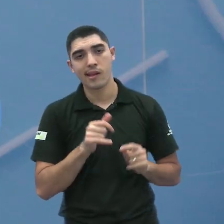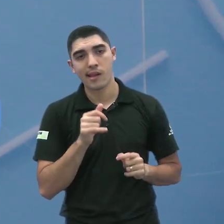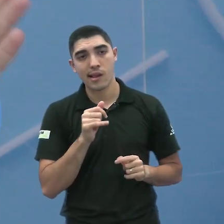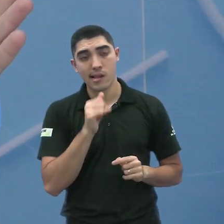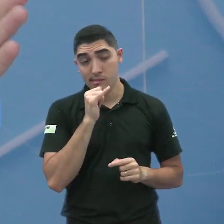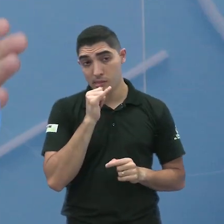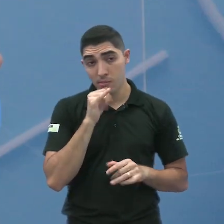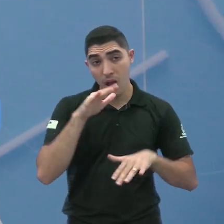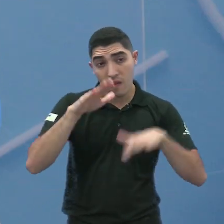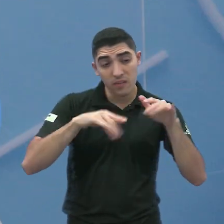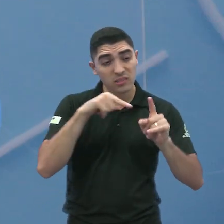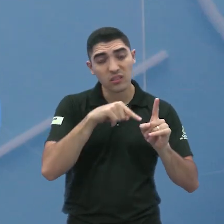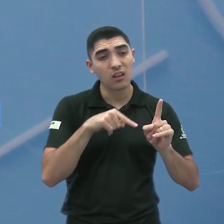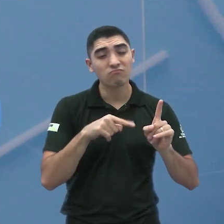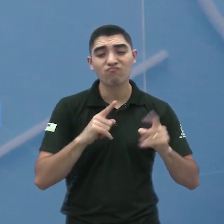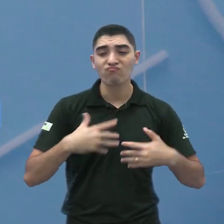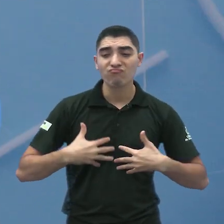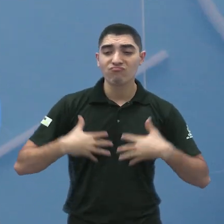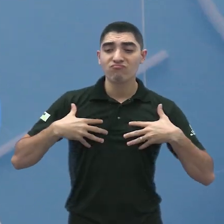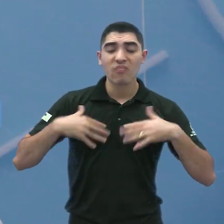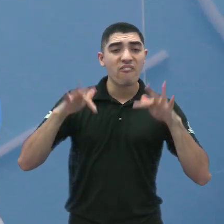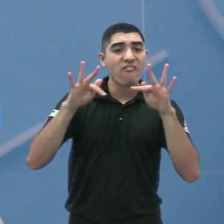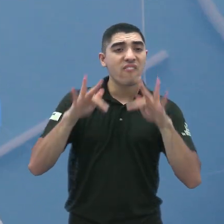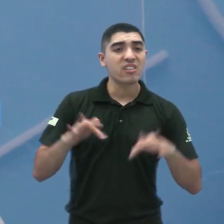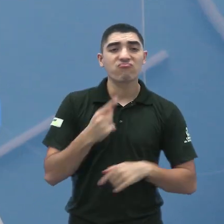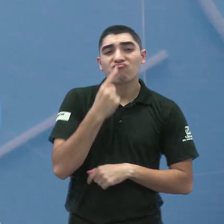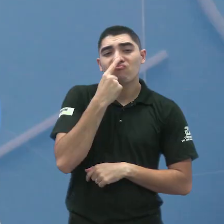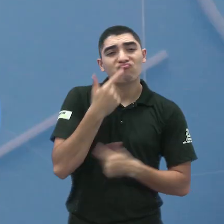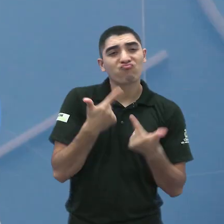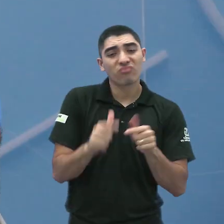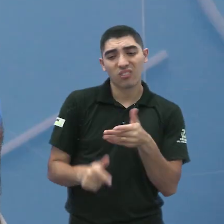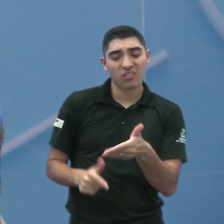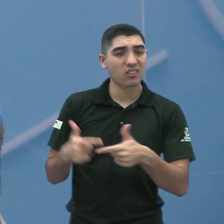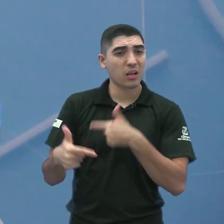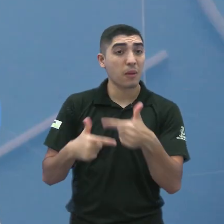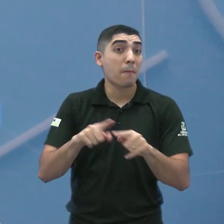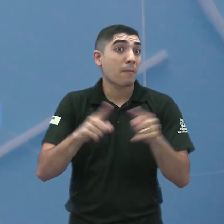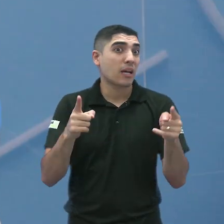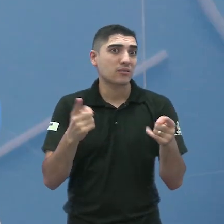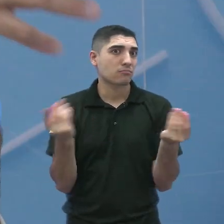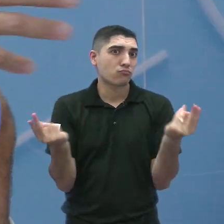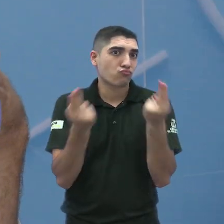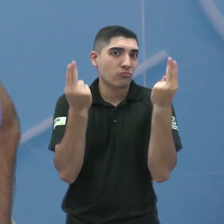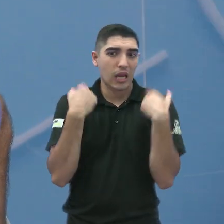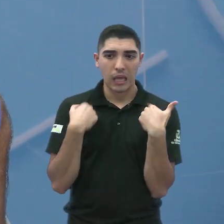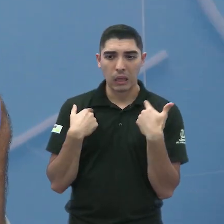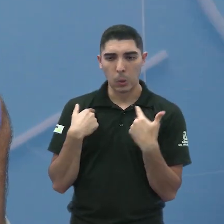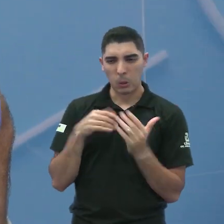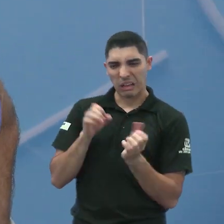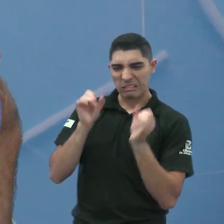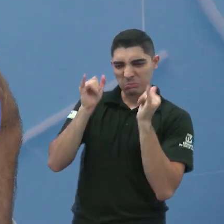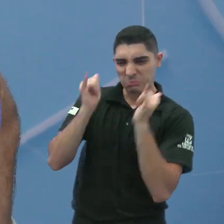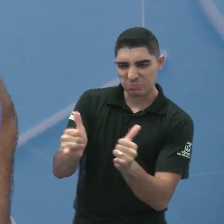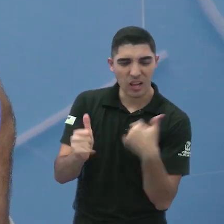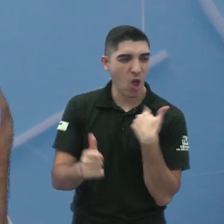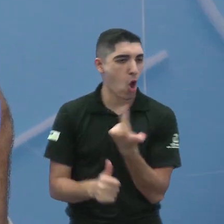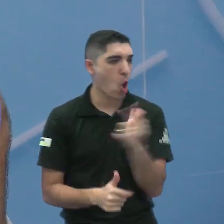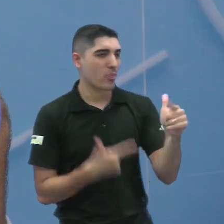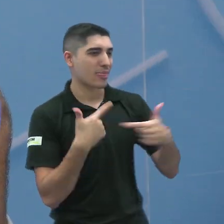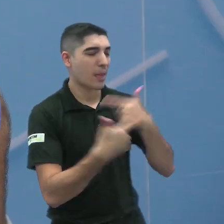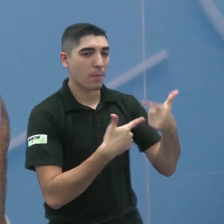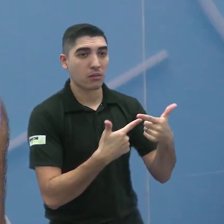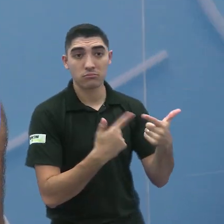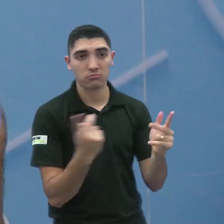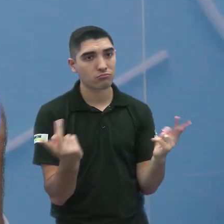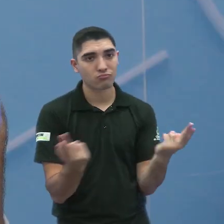mas às vezes elas não estão felizes naquele trabalho. E não tem opção, não dá para sair, ficar desempregado ou não conseguiram outro trabalho. Então elas não conseguem